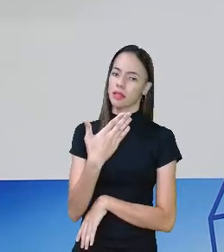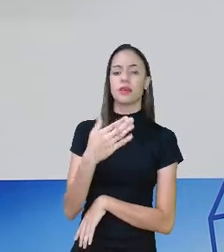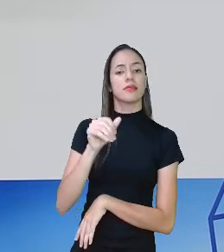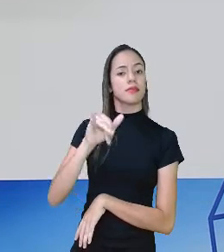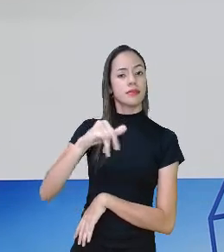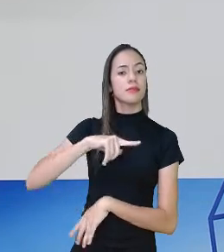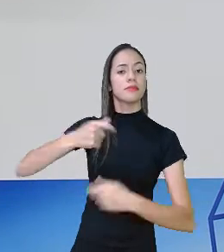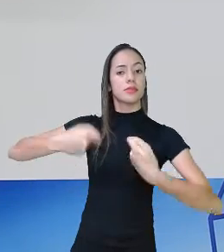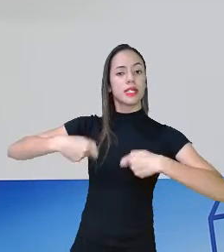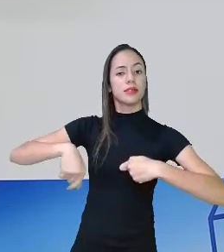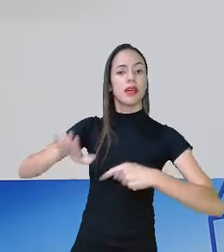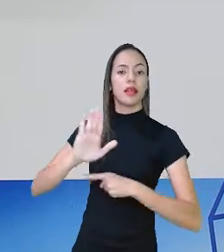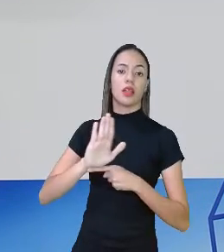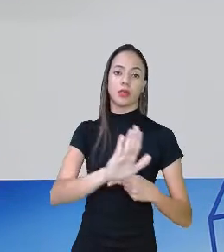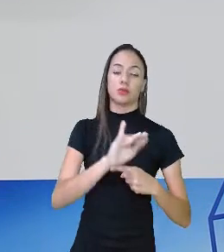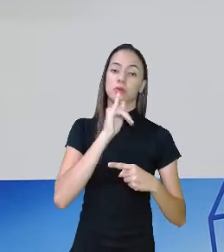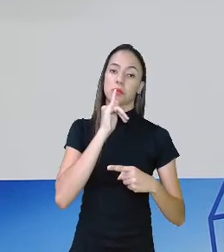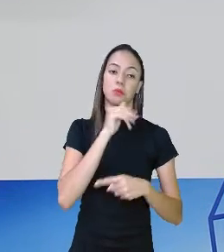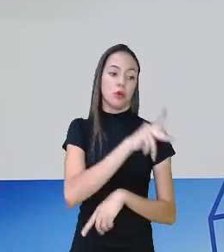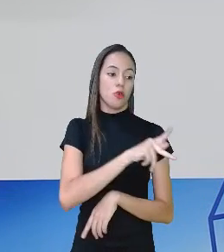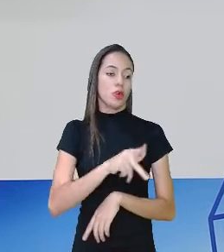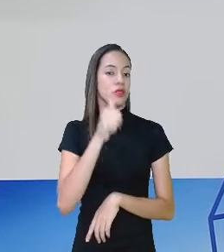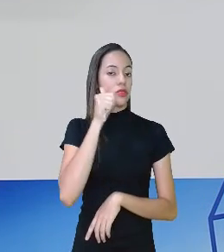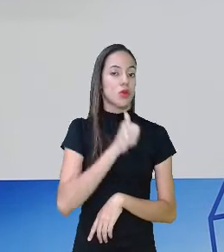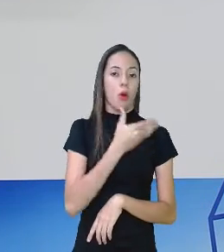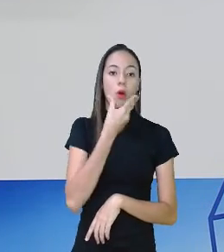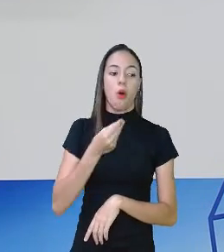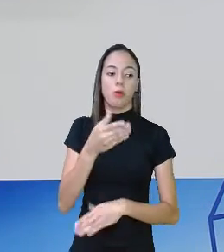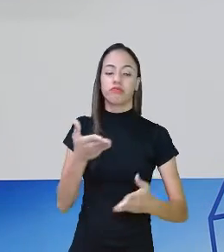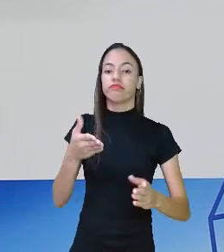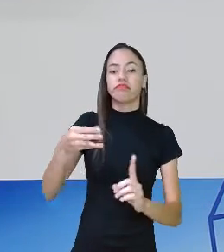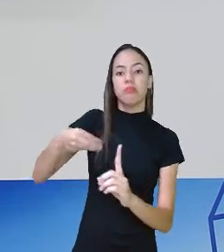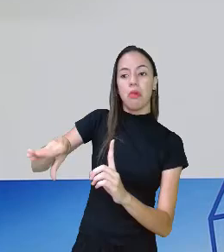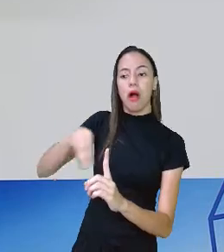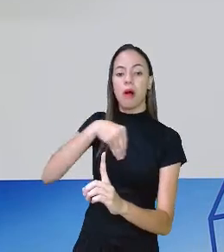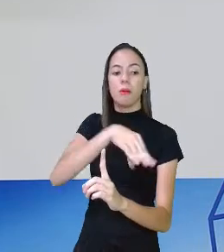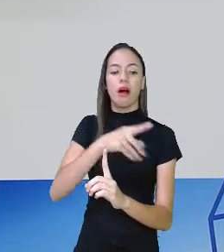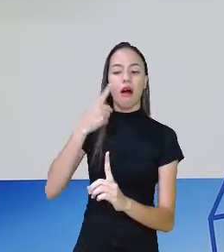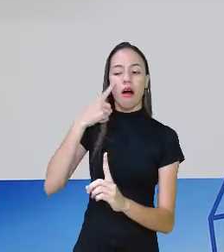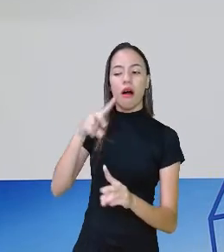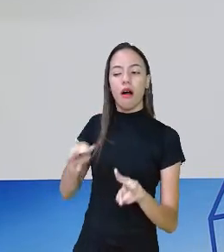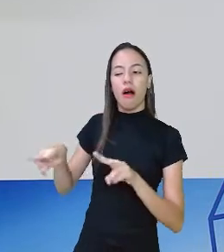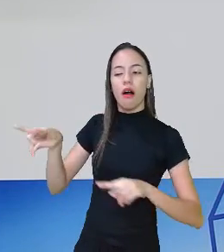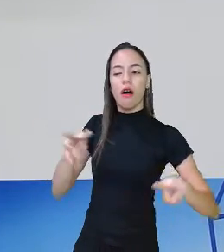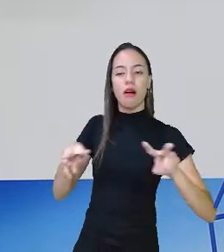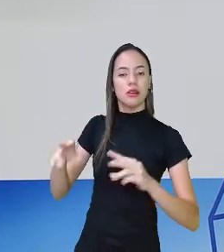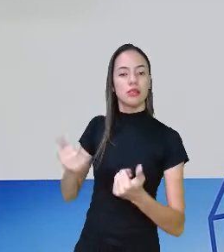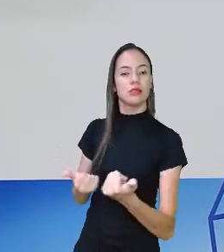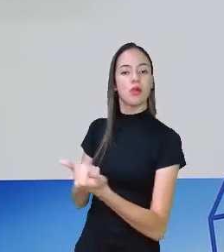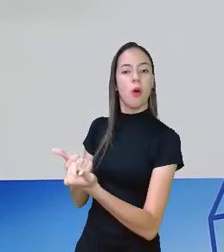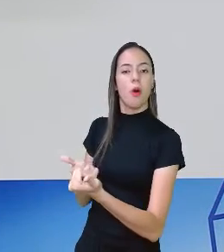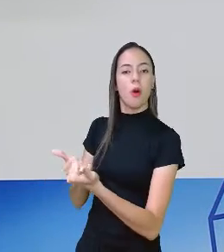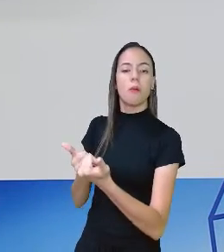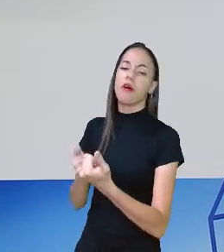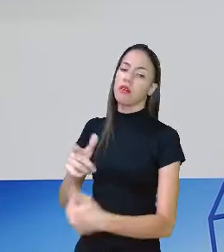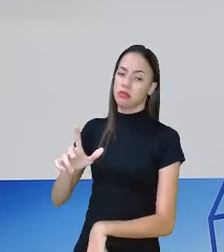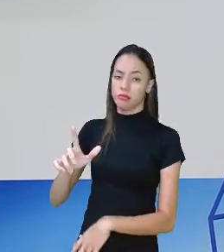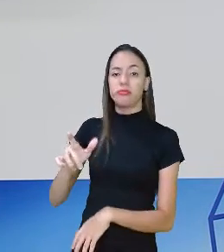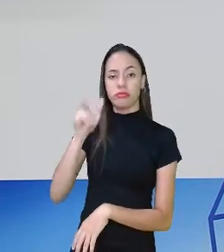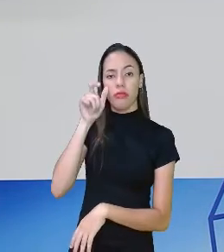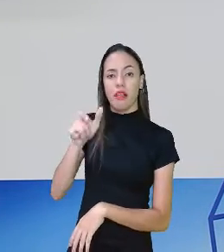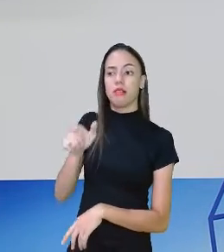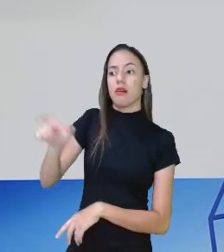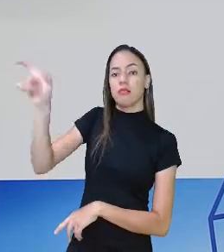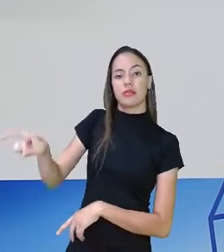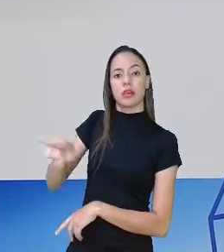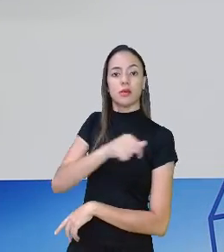e o professor, a professora que está ali mediando, dando um suporte que é interessante para esse estudante ele se